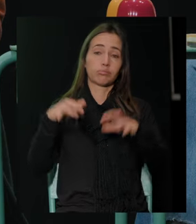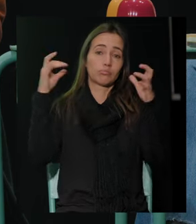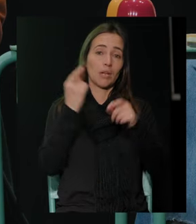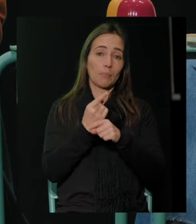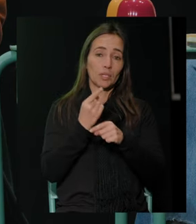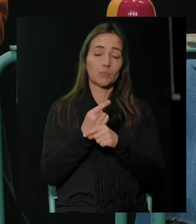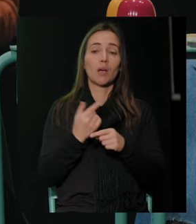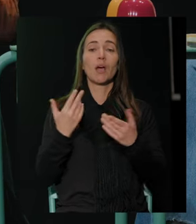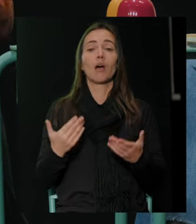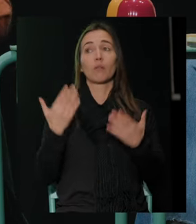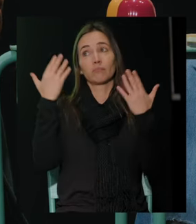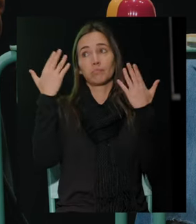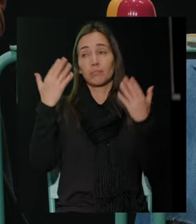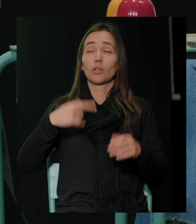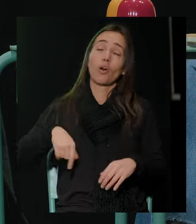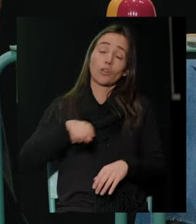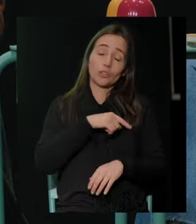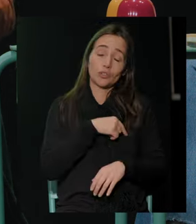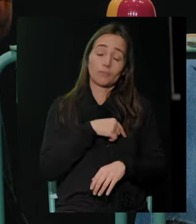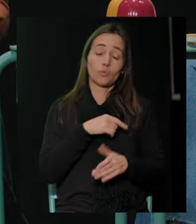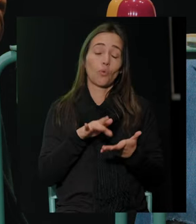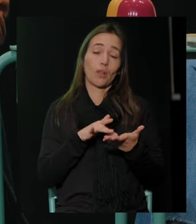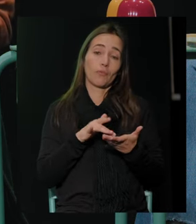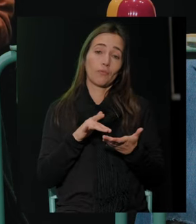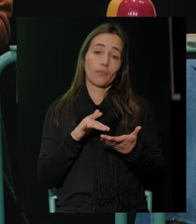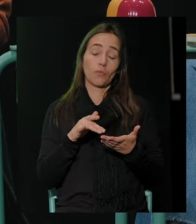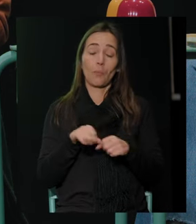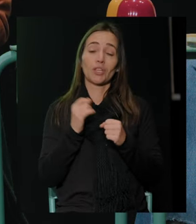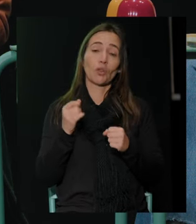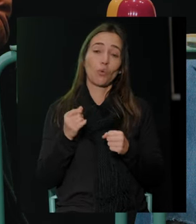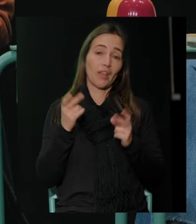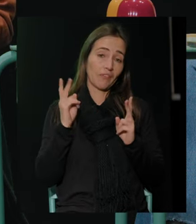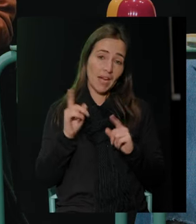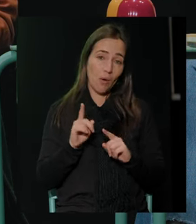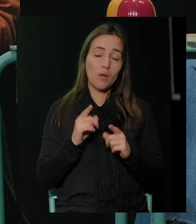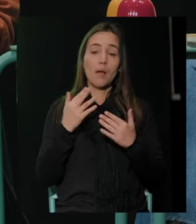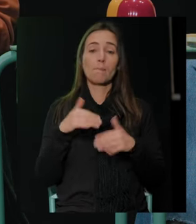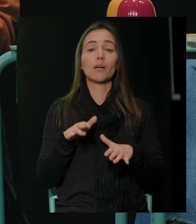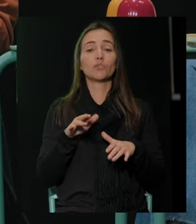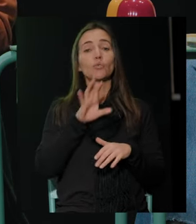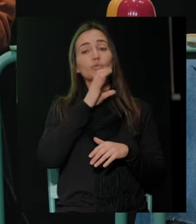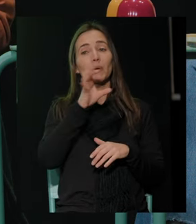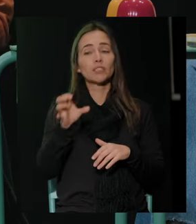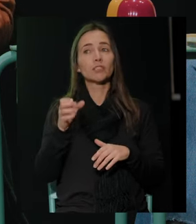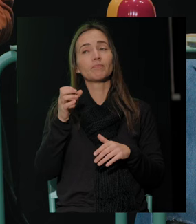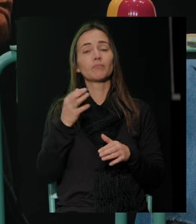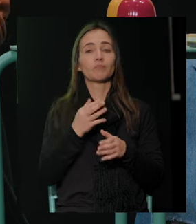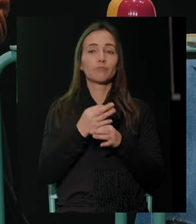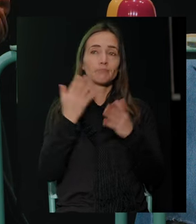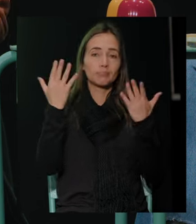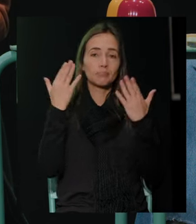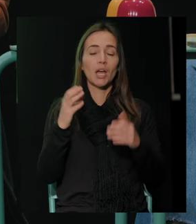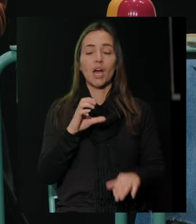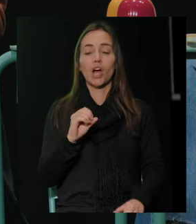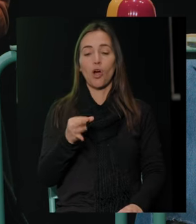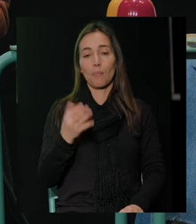os resultados da COP, nós, quer dizer, certamente não nós no livro, mas os países celebram agora as conclusões da COP que teve lugar há